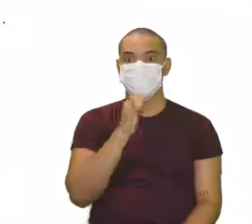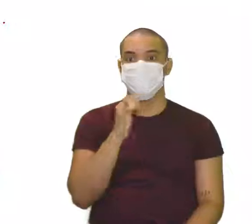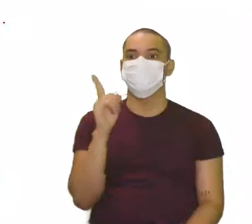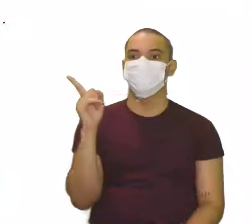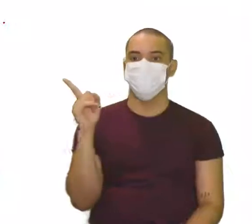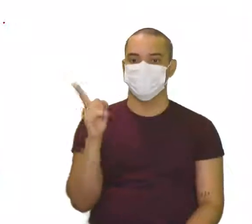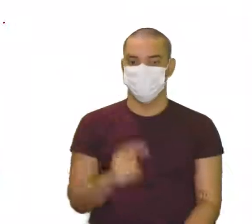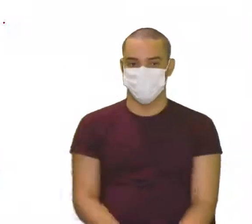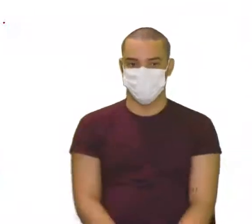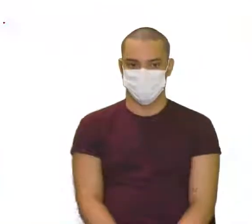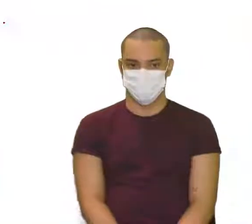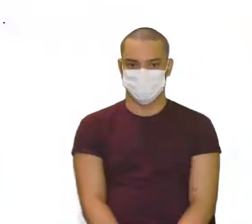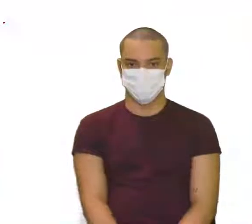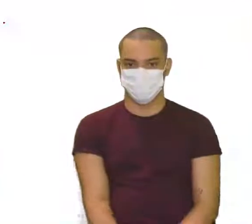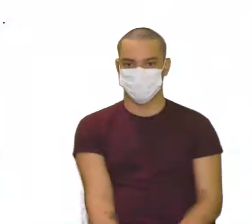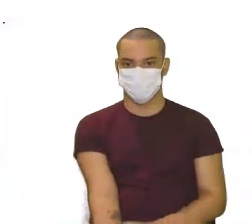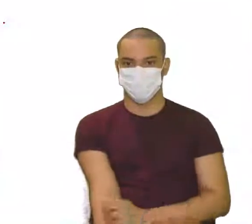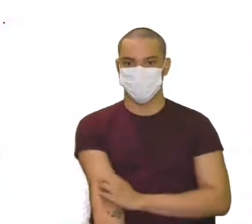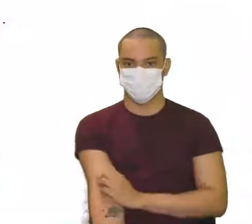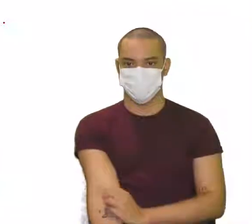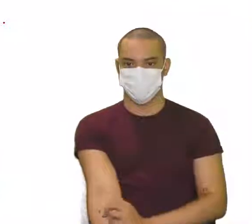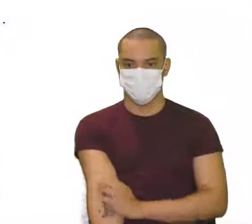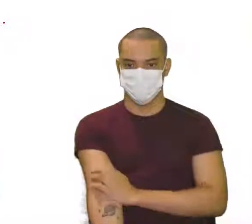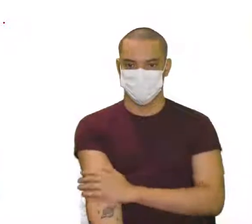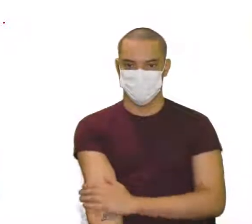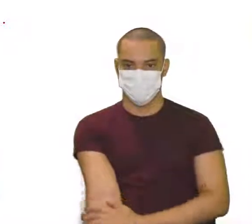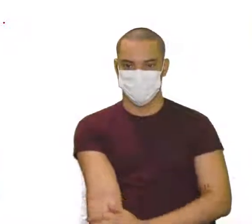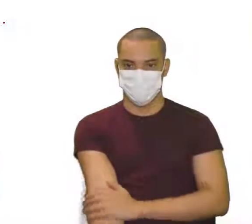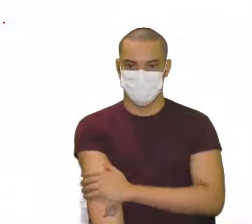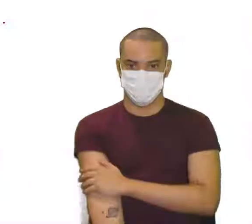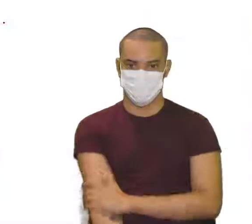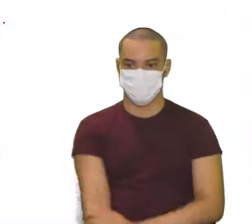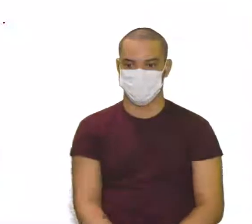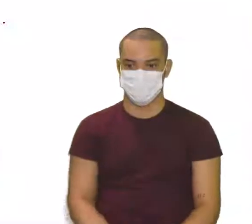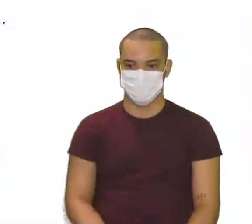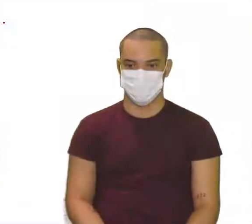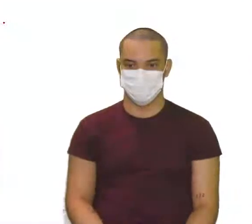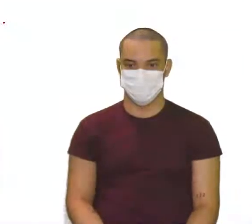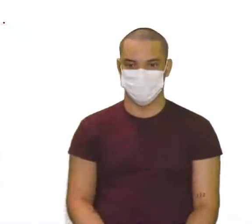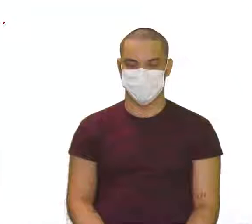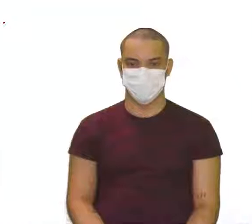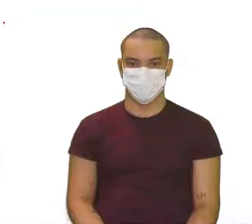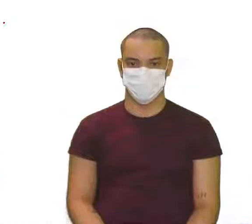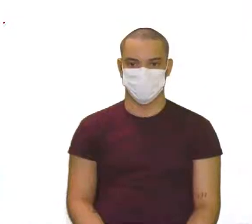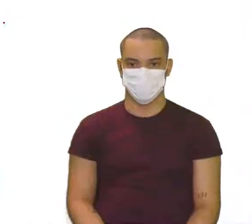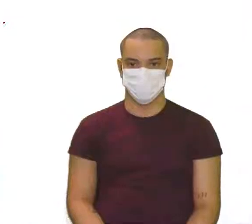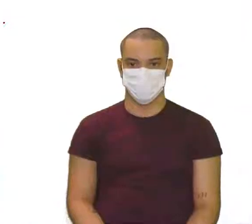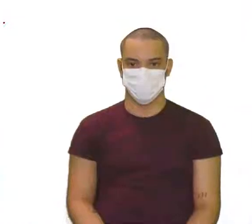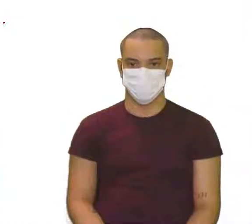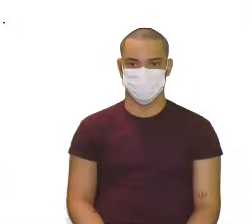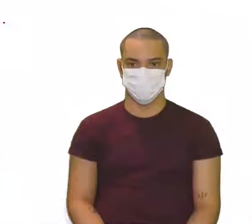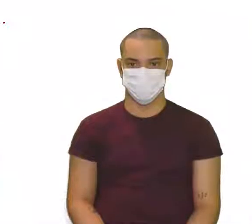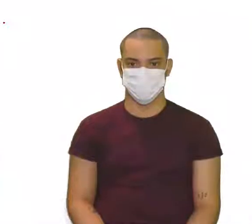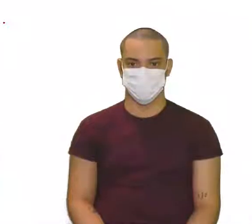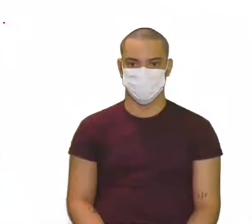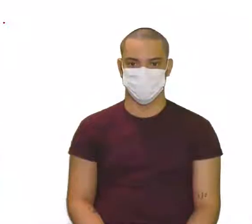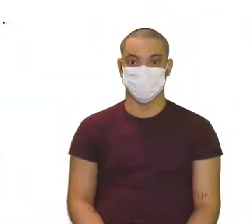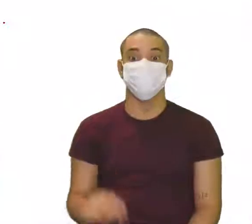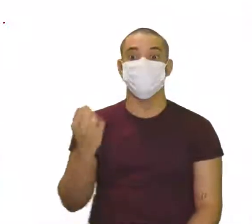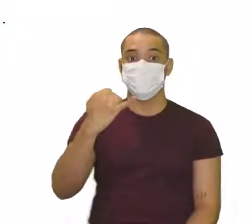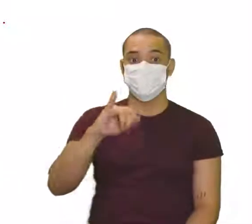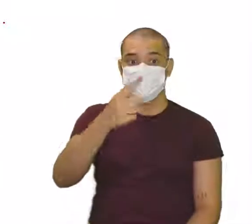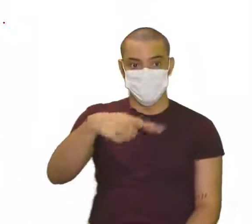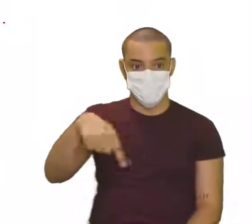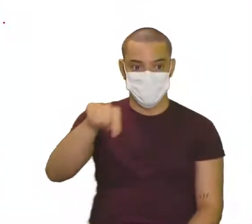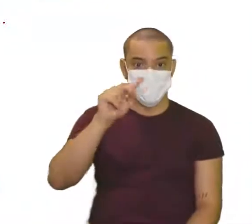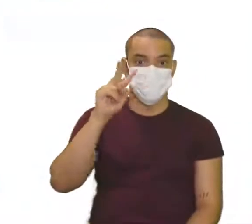olha lá. Então aqui, pessoal, nós temos o campo entrando, ok? E a nossa carga aqui, vocês podem ver, ó, se o nosso